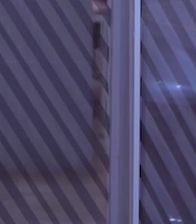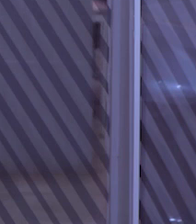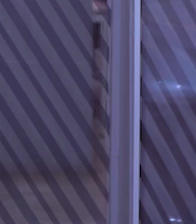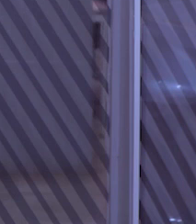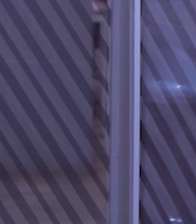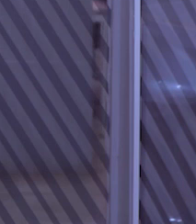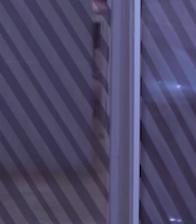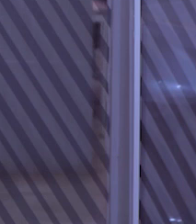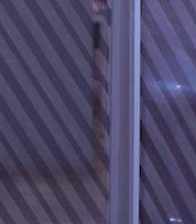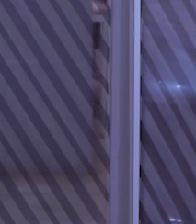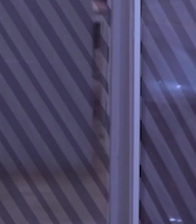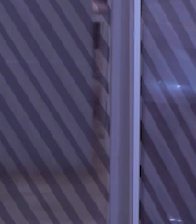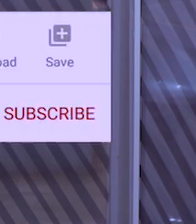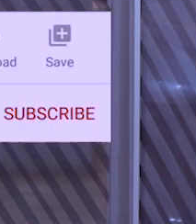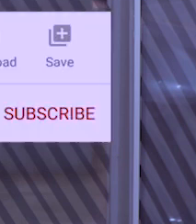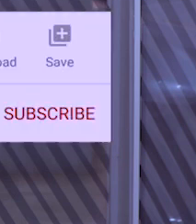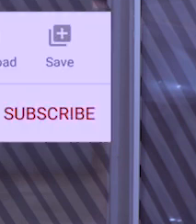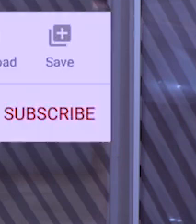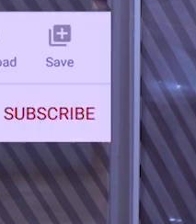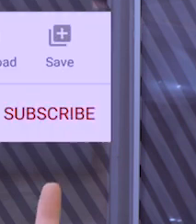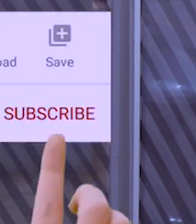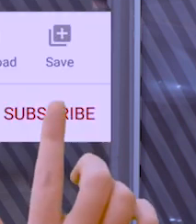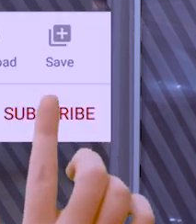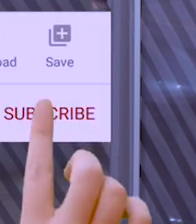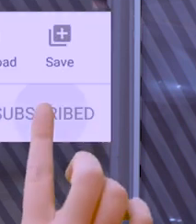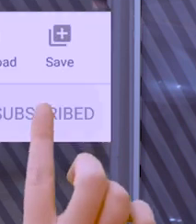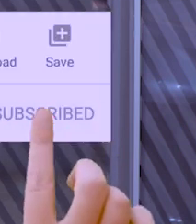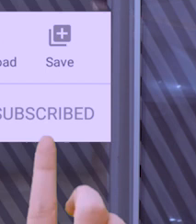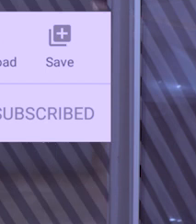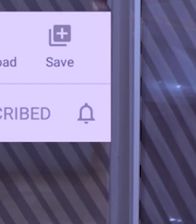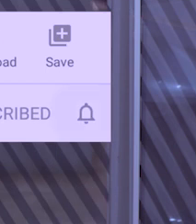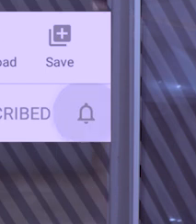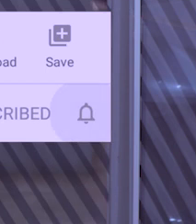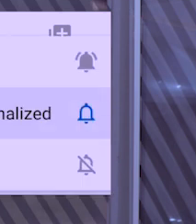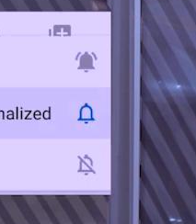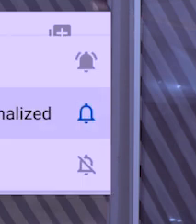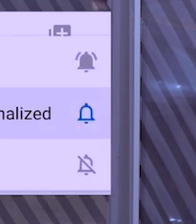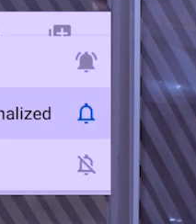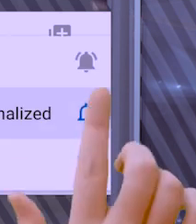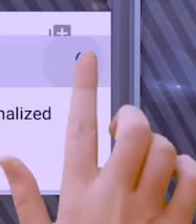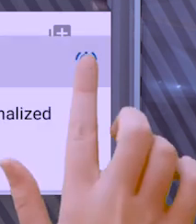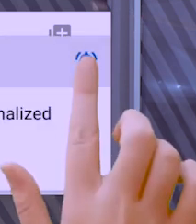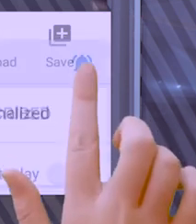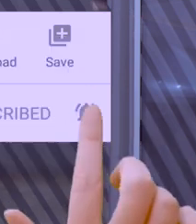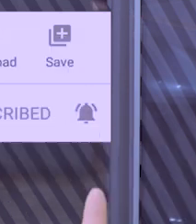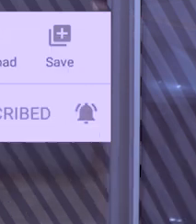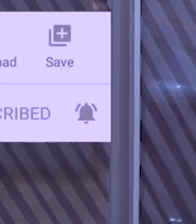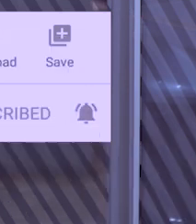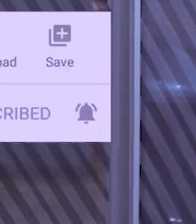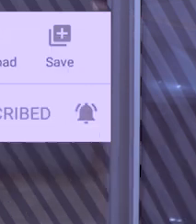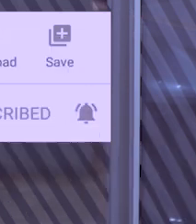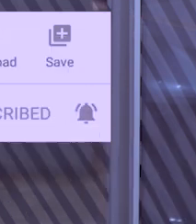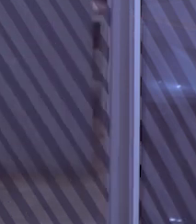Para obter mais informações, não se esqueça de curtir e subscrever no canal social media GMNTV e clique também no botão